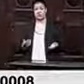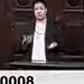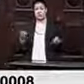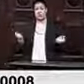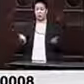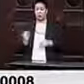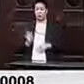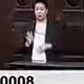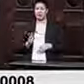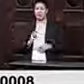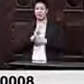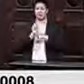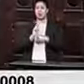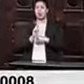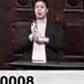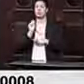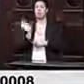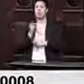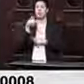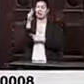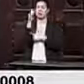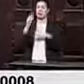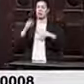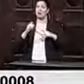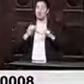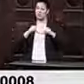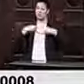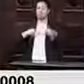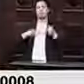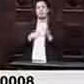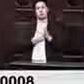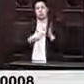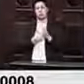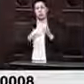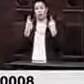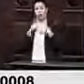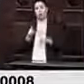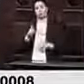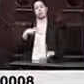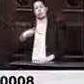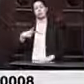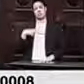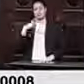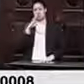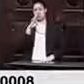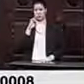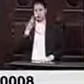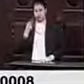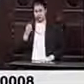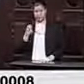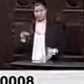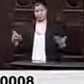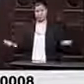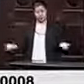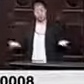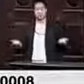de luta contra a privatização da SEDAI. E aí, nós poderíamos aqui,